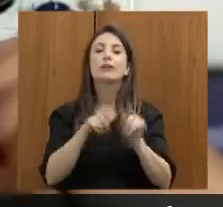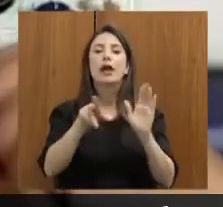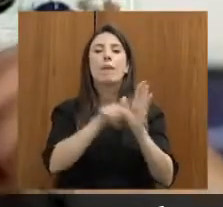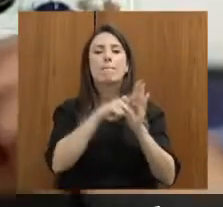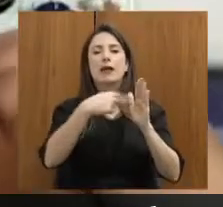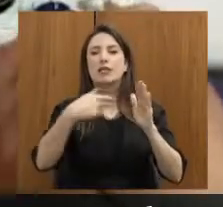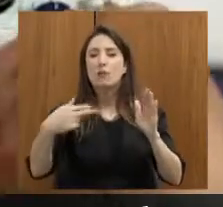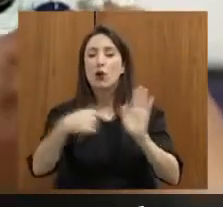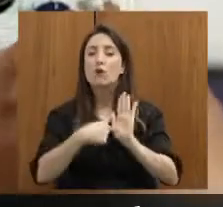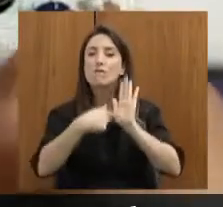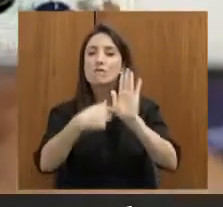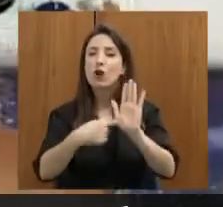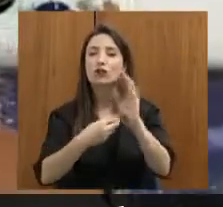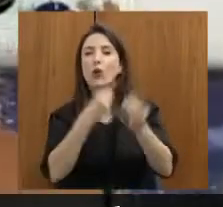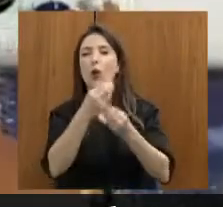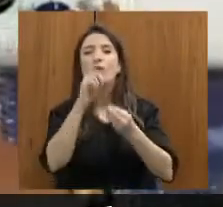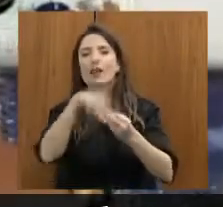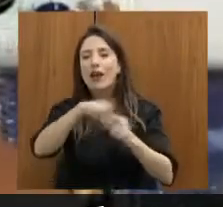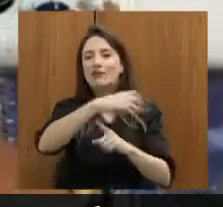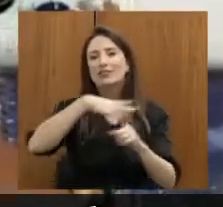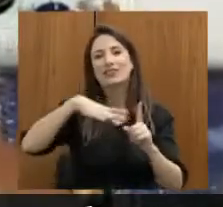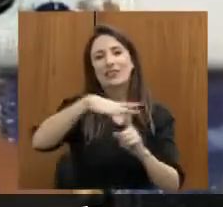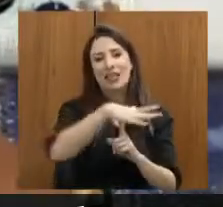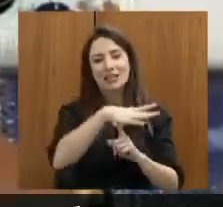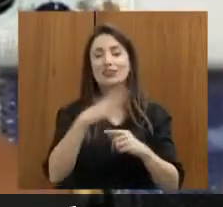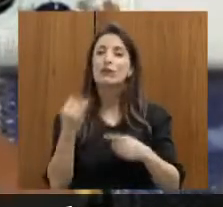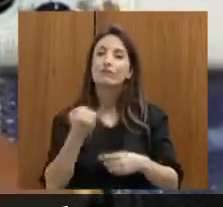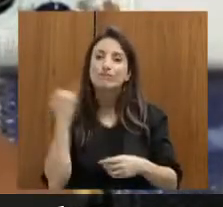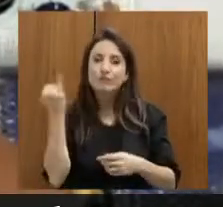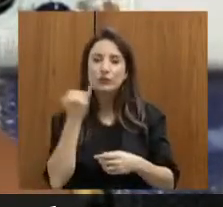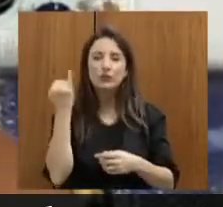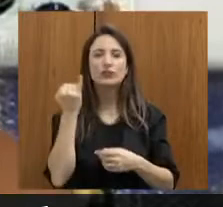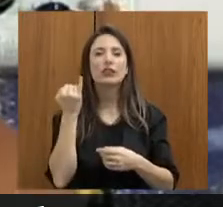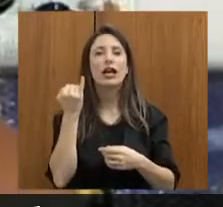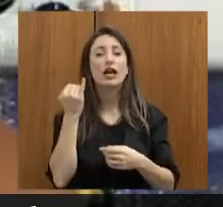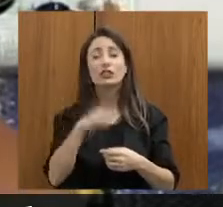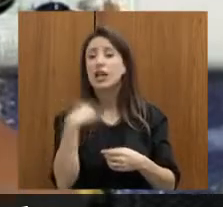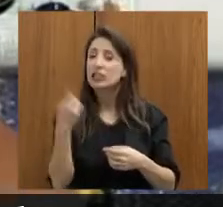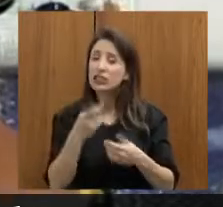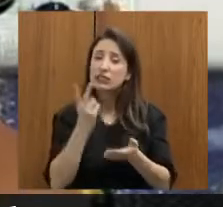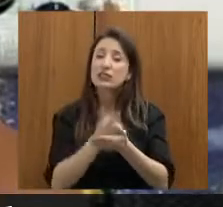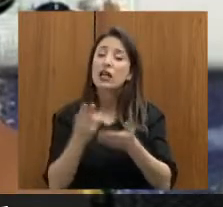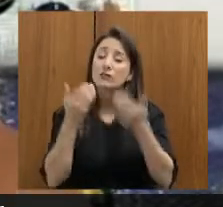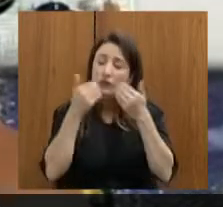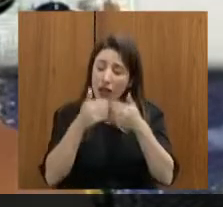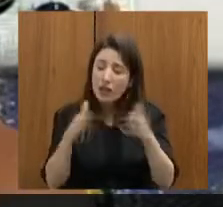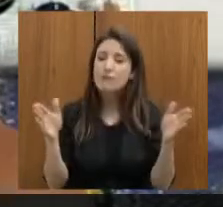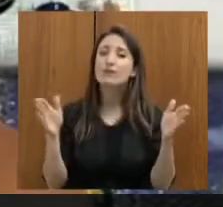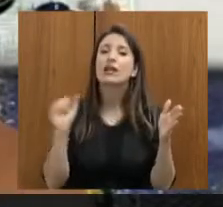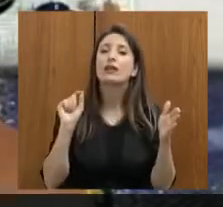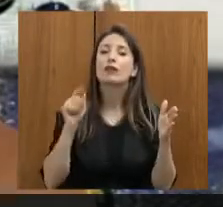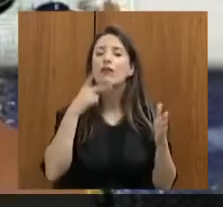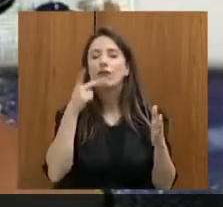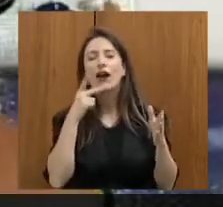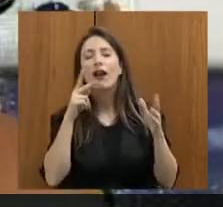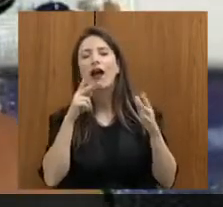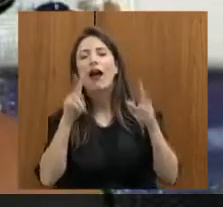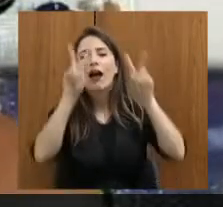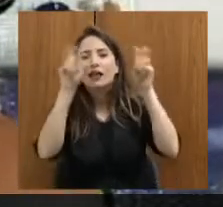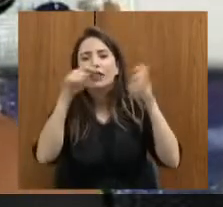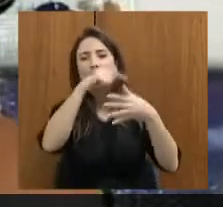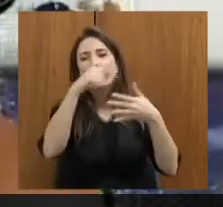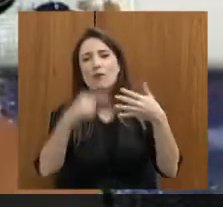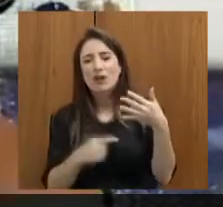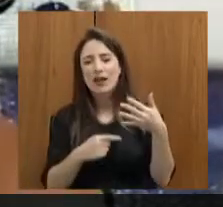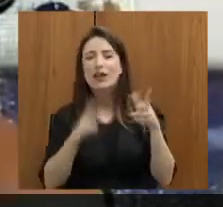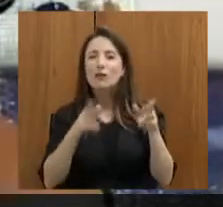Bom dia é importante a gente também abriu a deputada Andreia tem aqui questões ela que a pontuar em